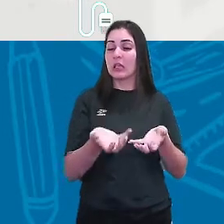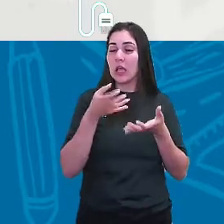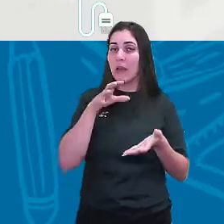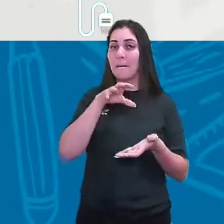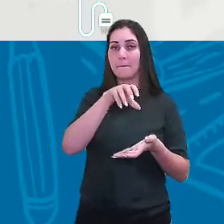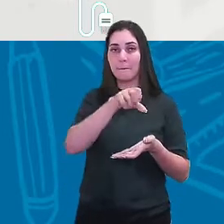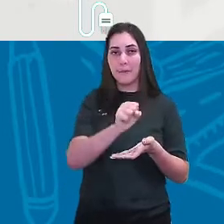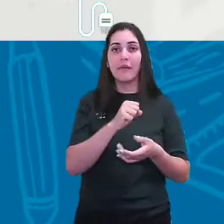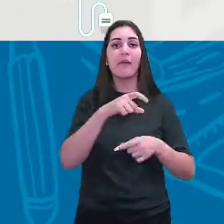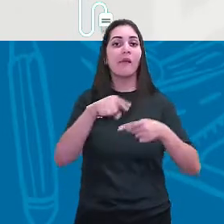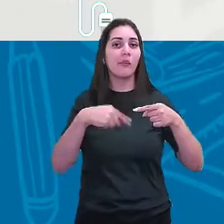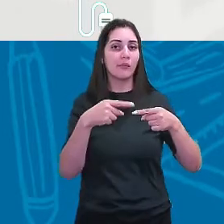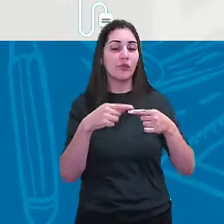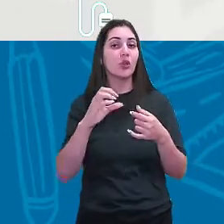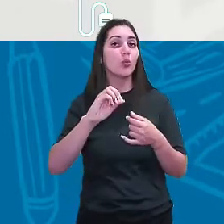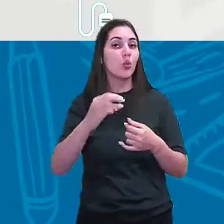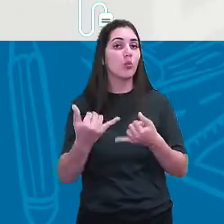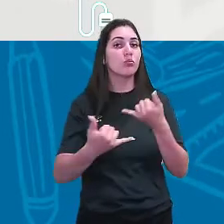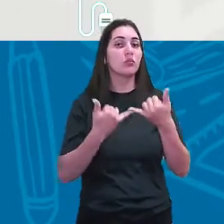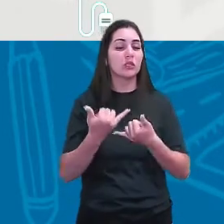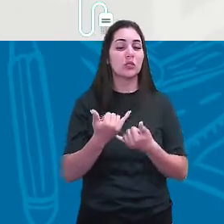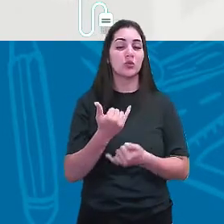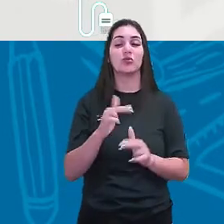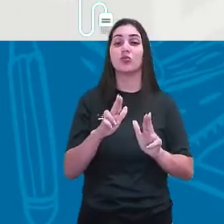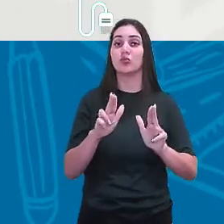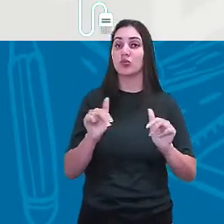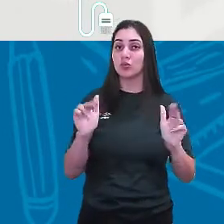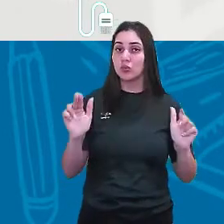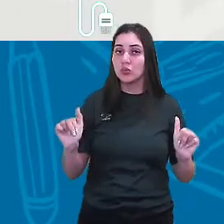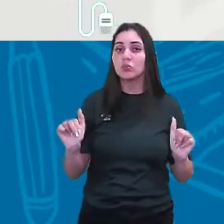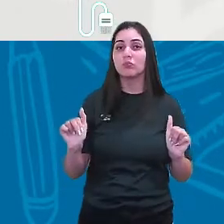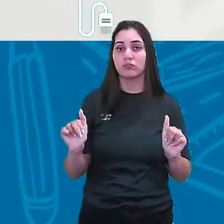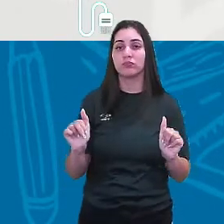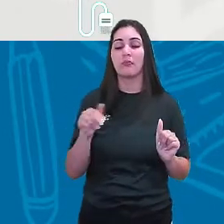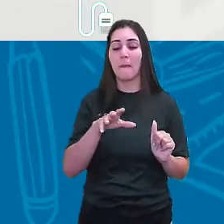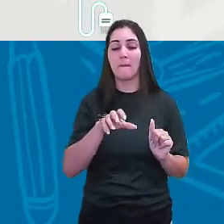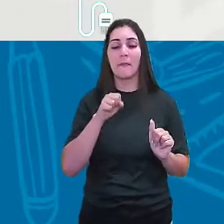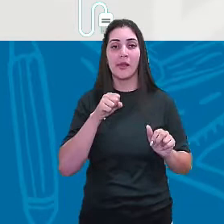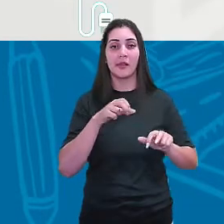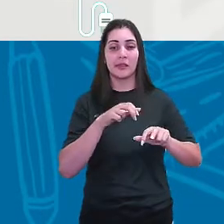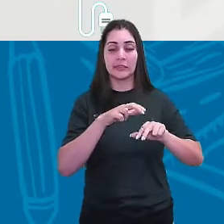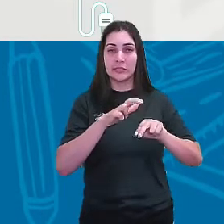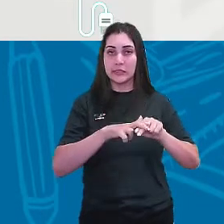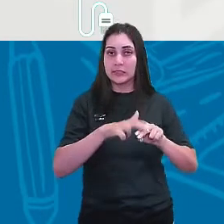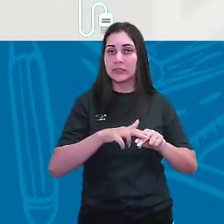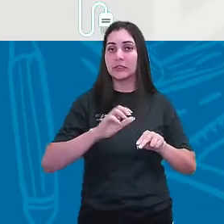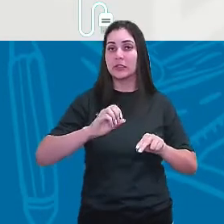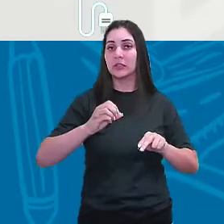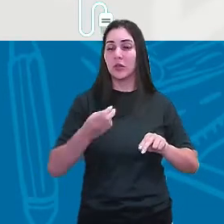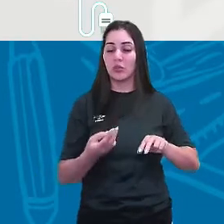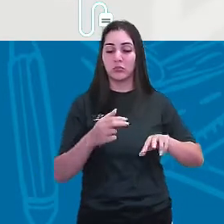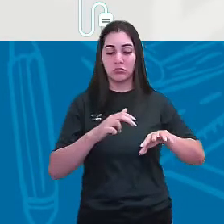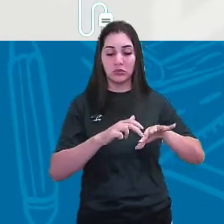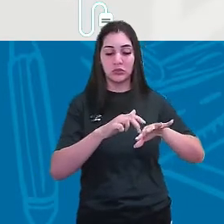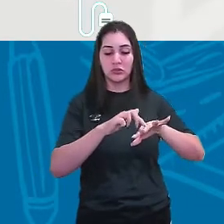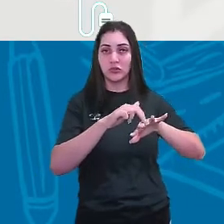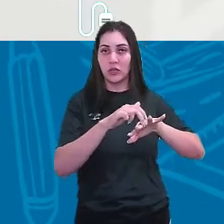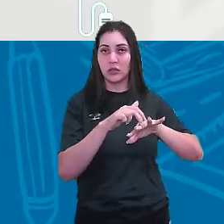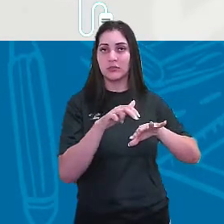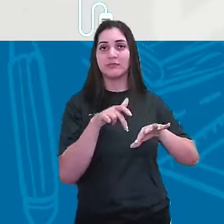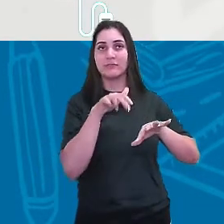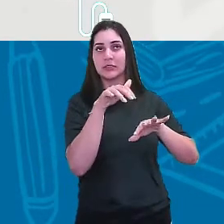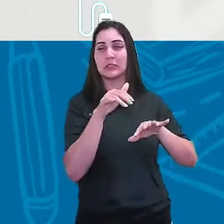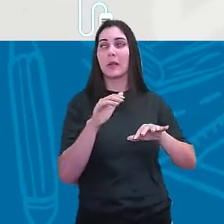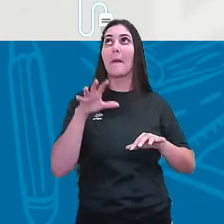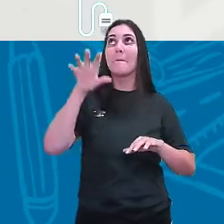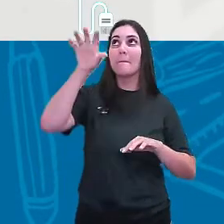aquele determinado objeto, tá certo? Jamais, né, peguem cadeiras ou escadas para estar subindo